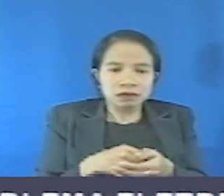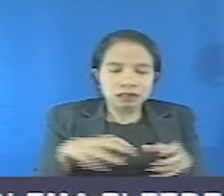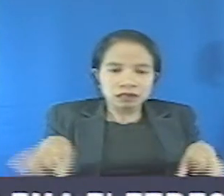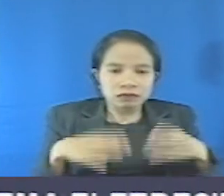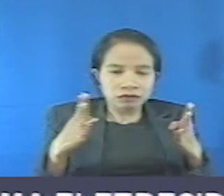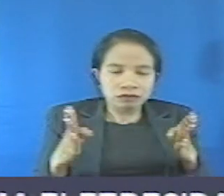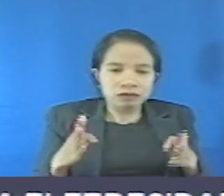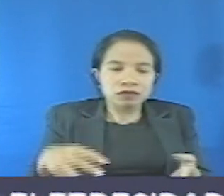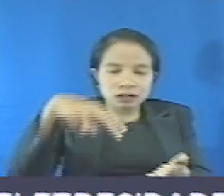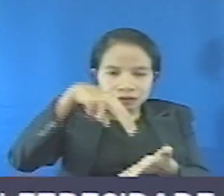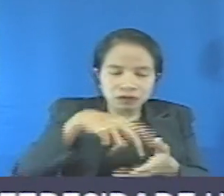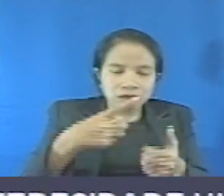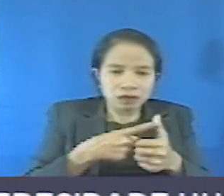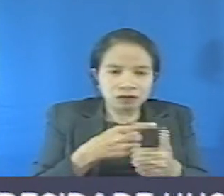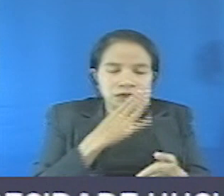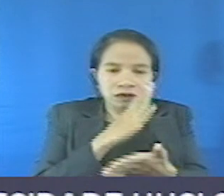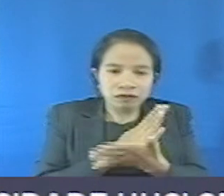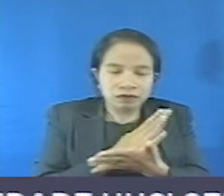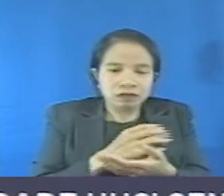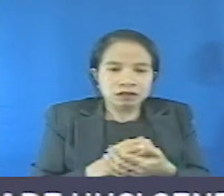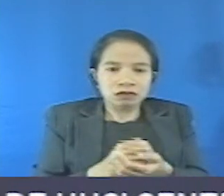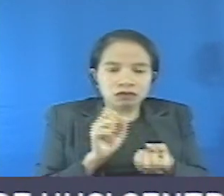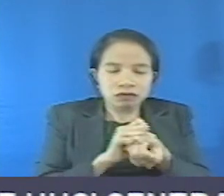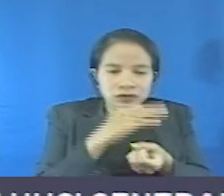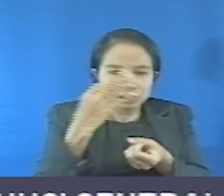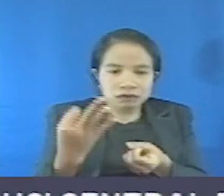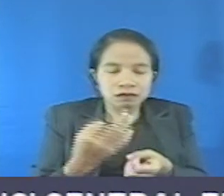sira no medidas de prevenção no mitigação